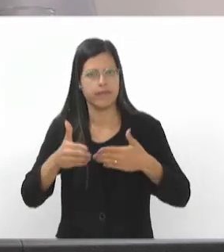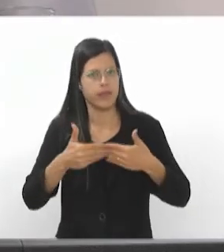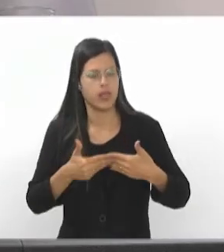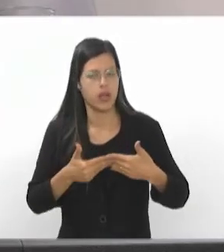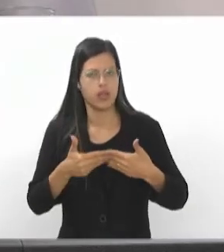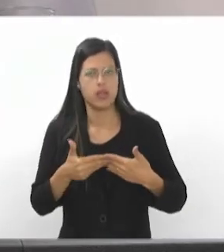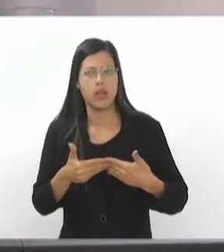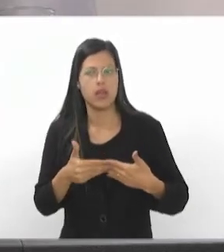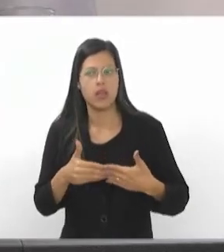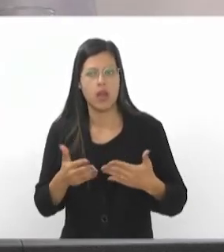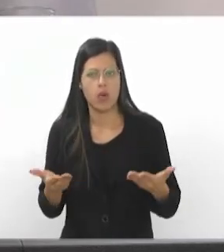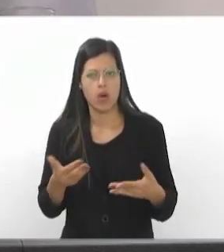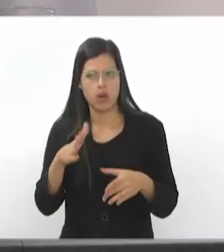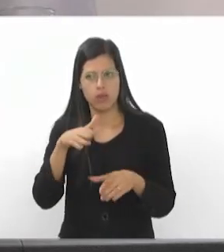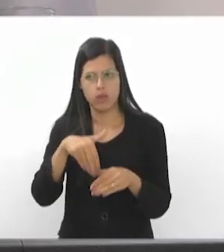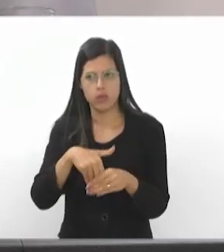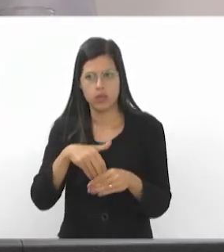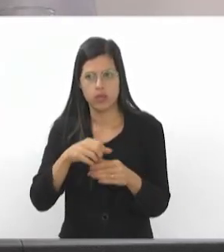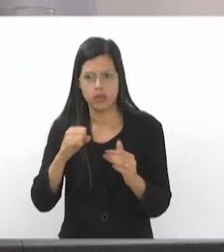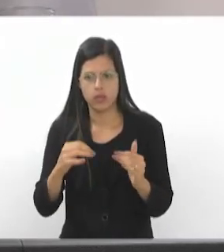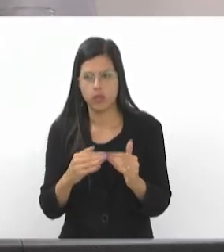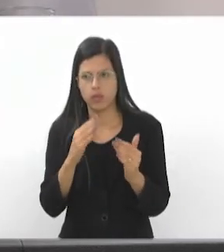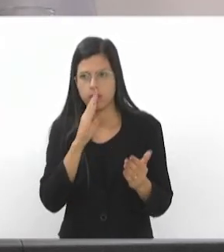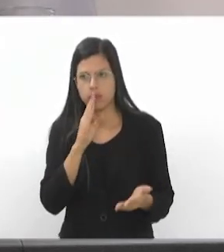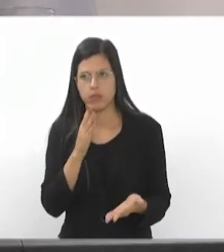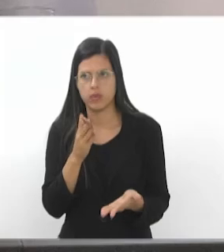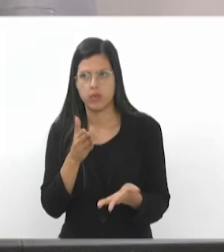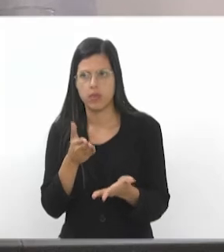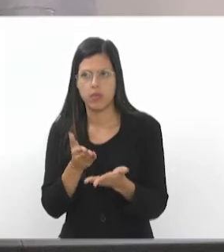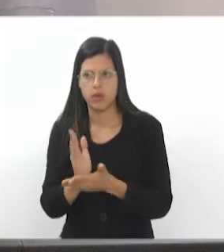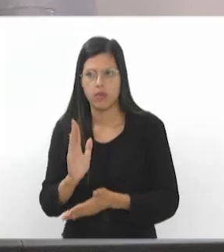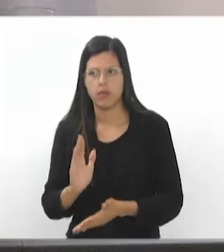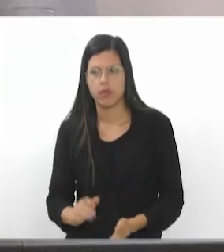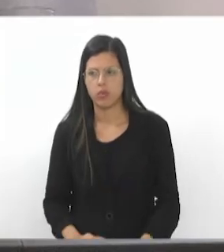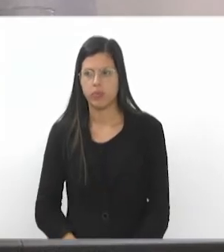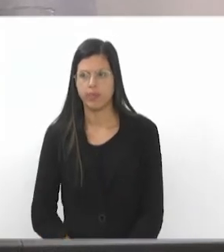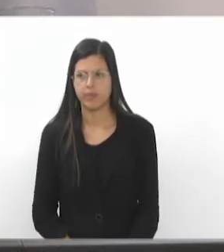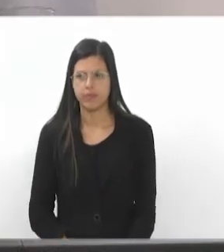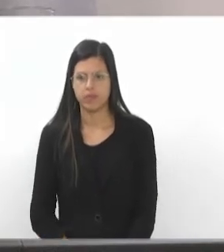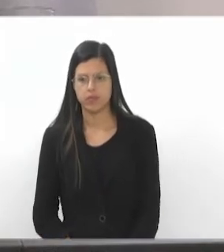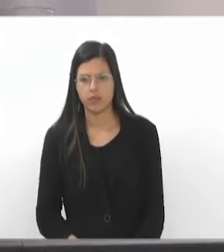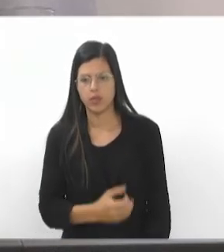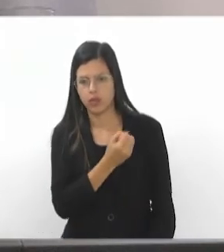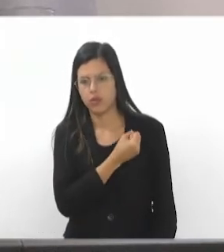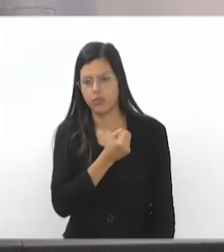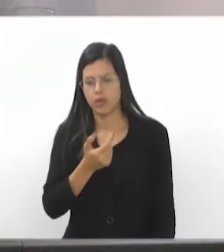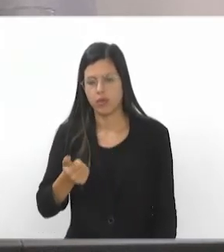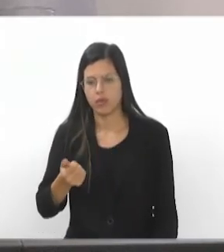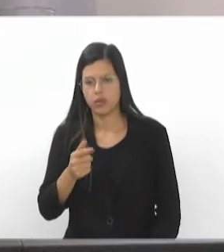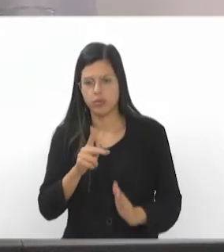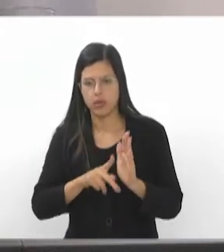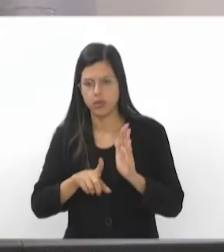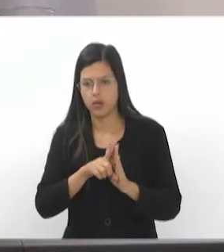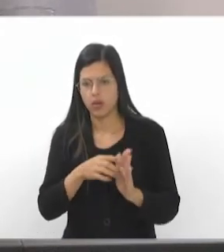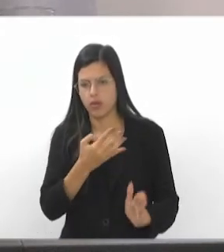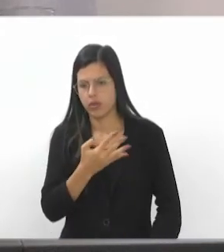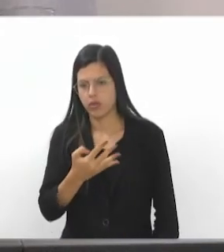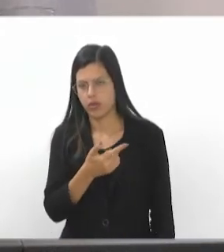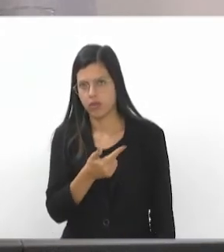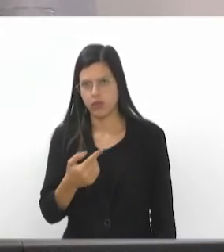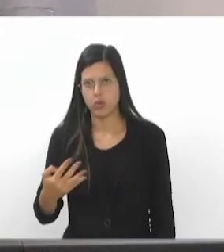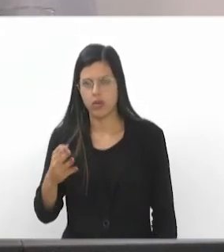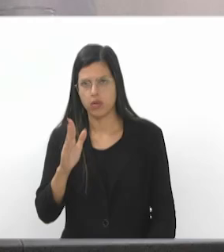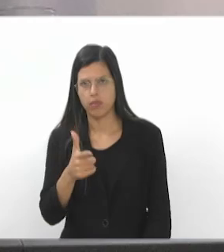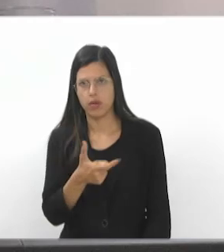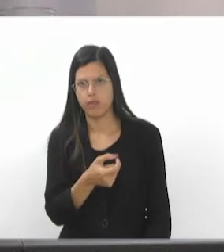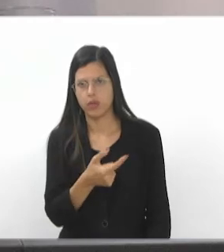encerrada a discussão, em votação, os senhores que aprovam permaneçam como estão, aprovado. Item 12 da pauta, projeto de lei 4424